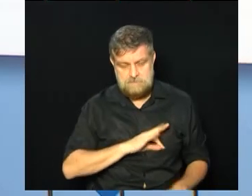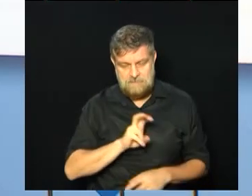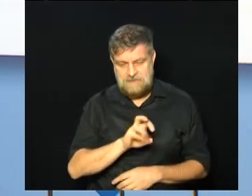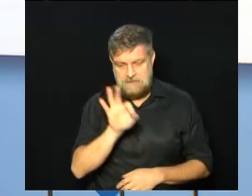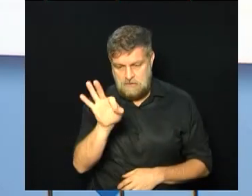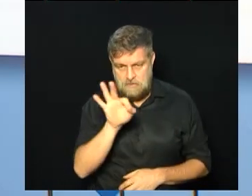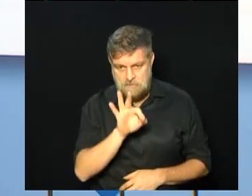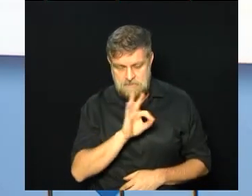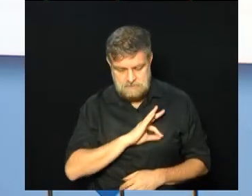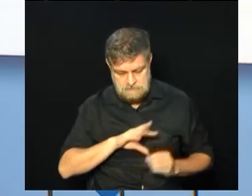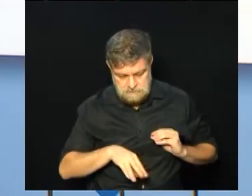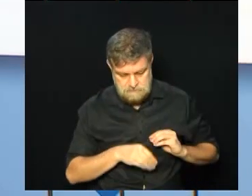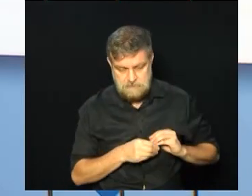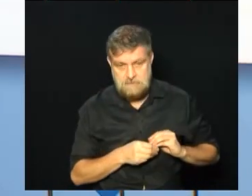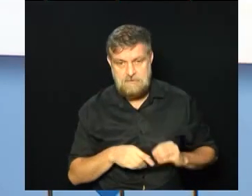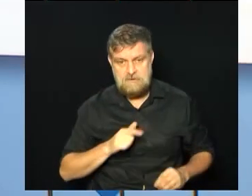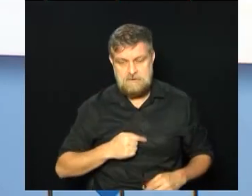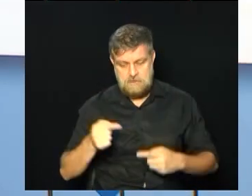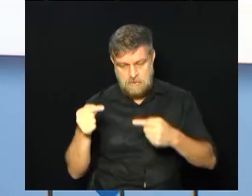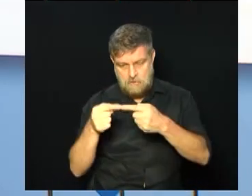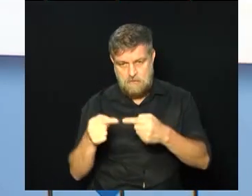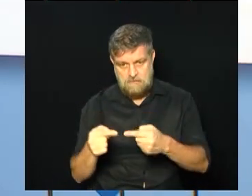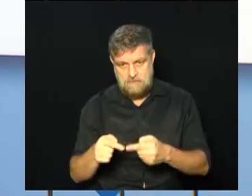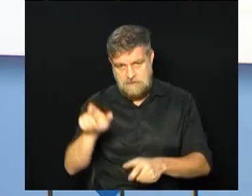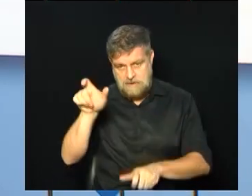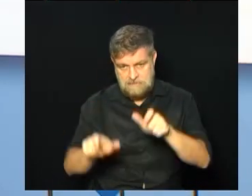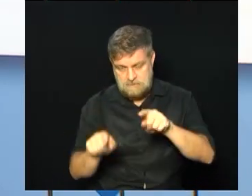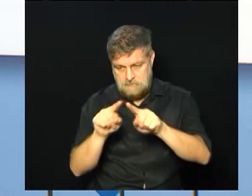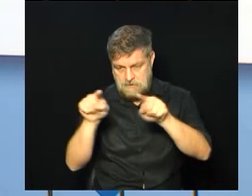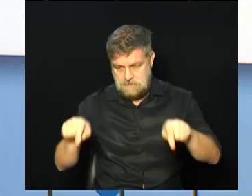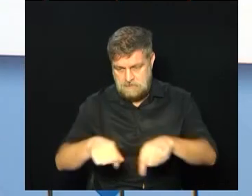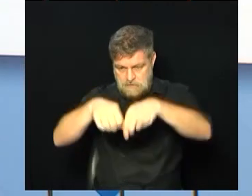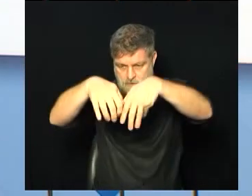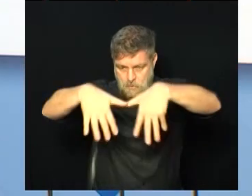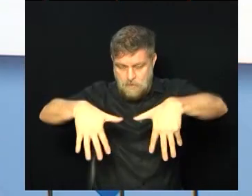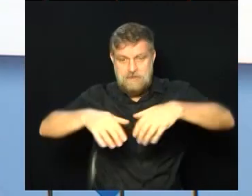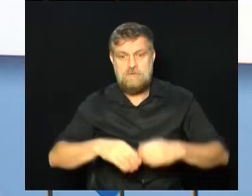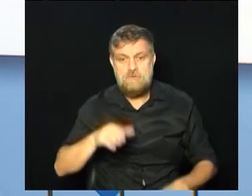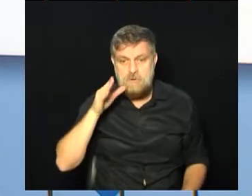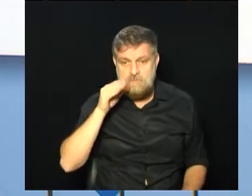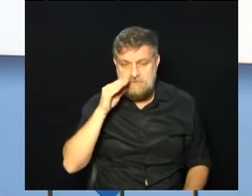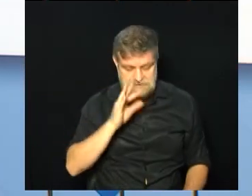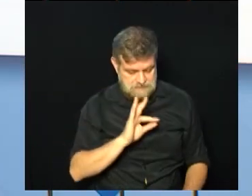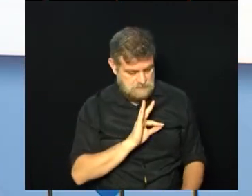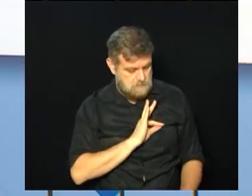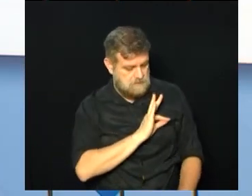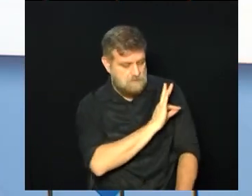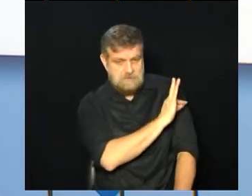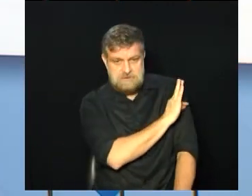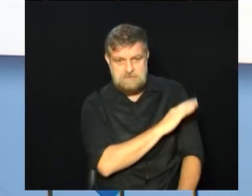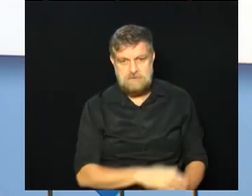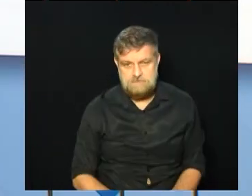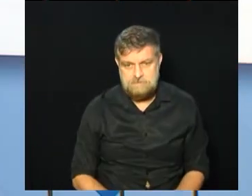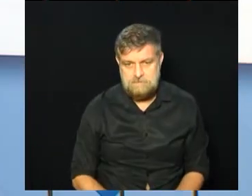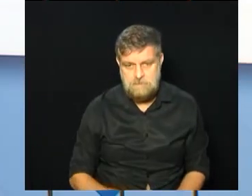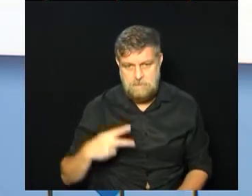do vencimento inicial, conforme o nível de enquadramento para os profissionais da Guarda Municipal de Campinas.